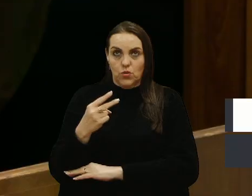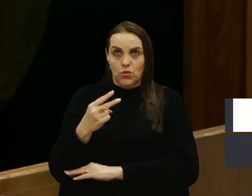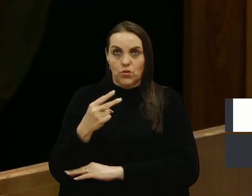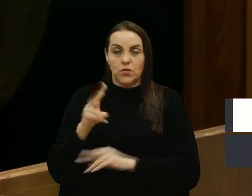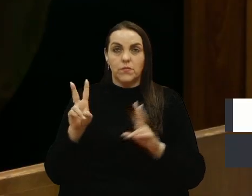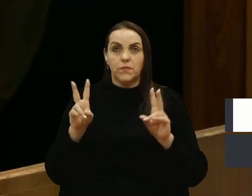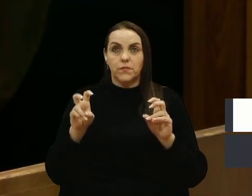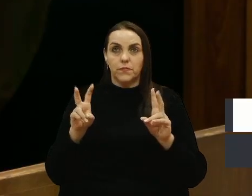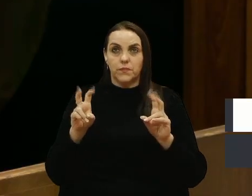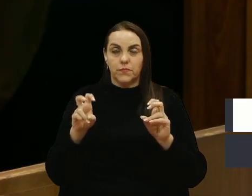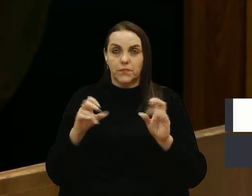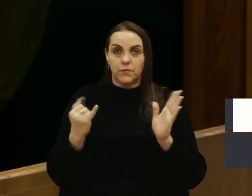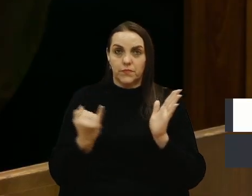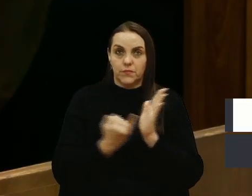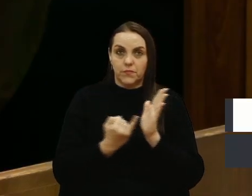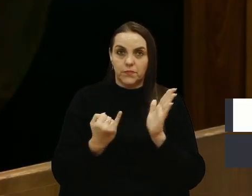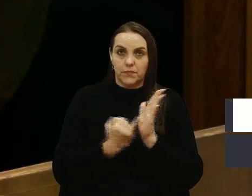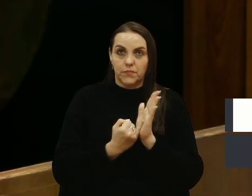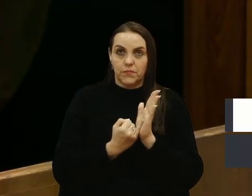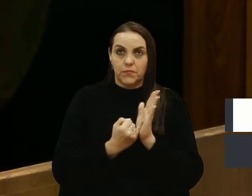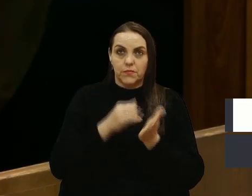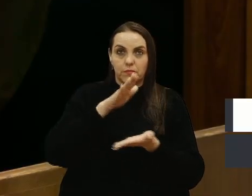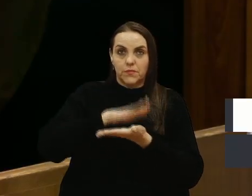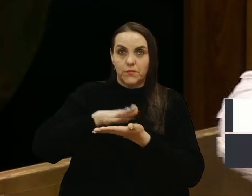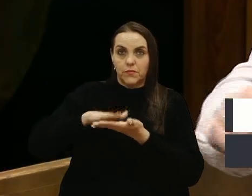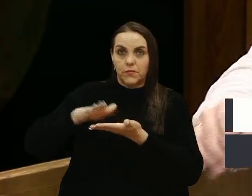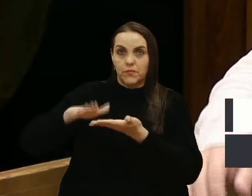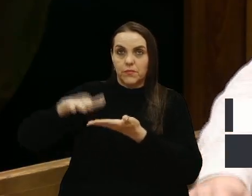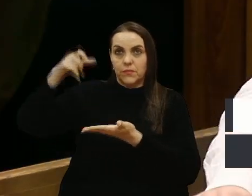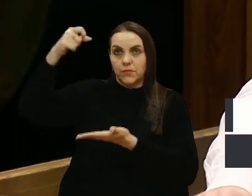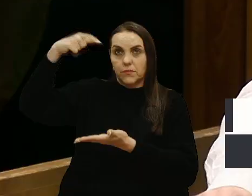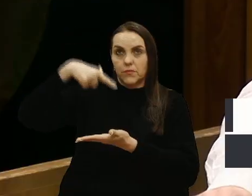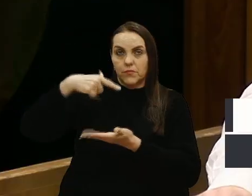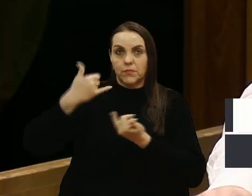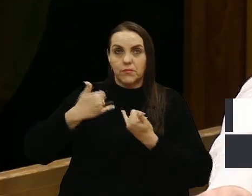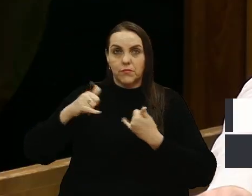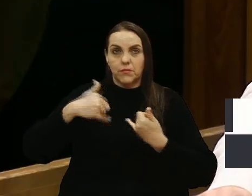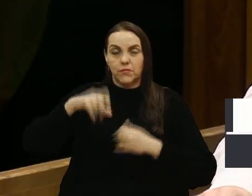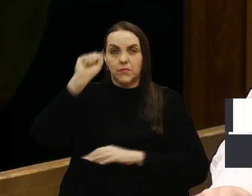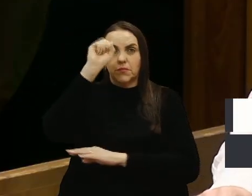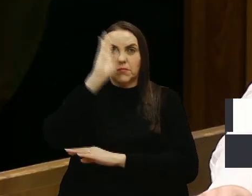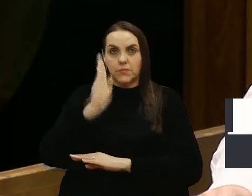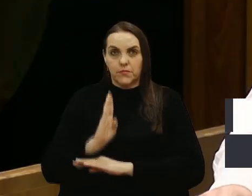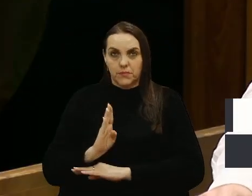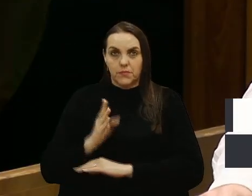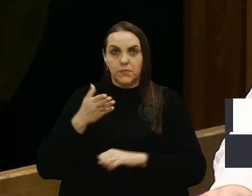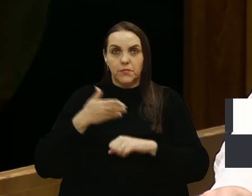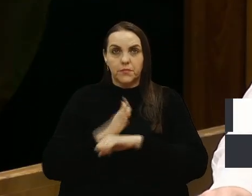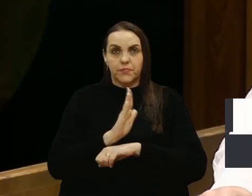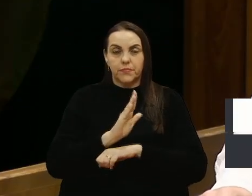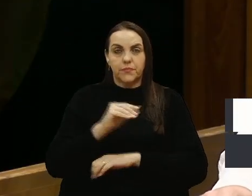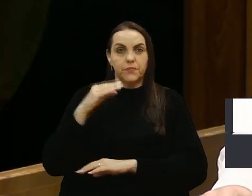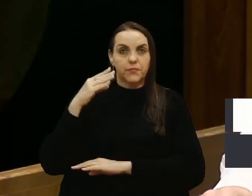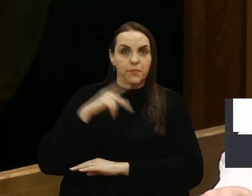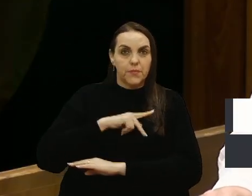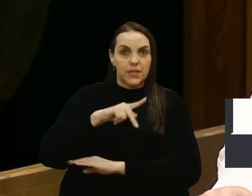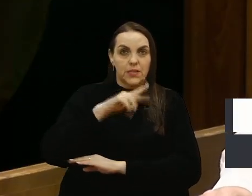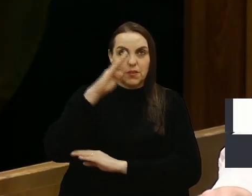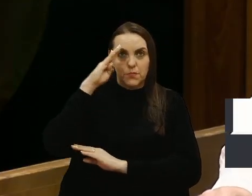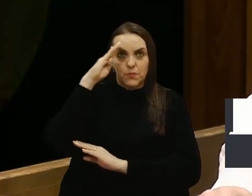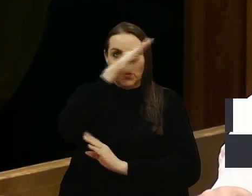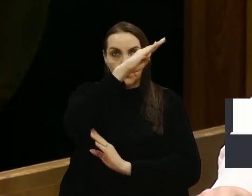trata da tributação dos painéis solares e da energia no Brasil, sancionada pelo presidente